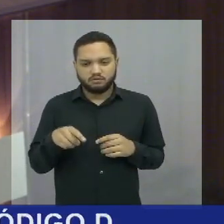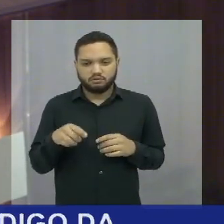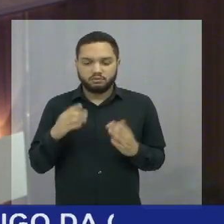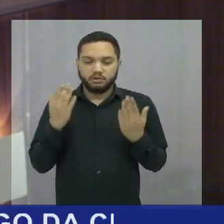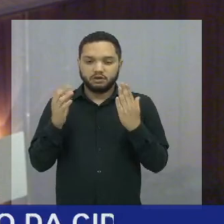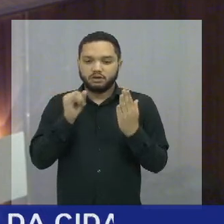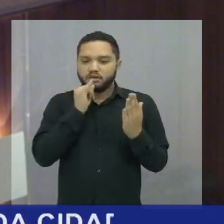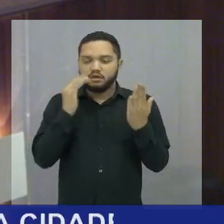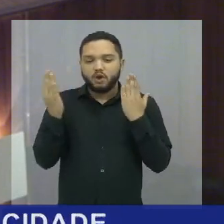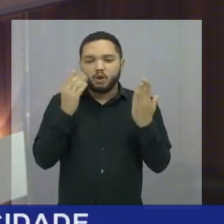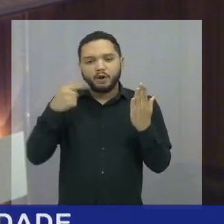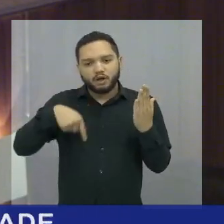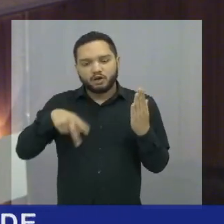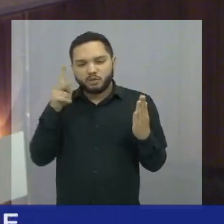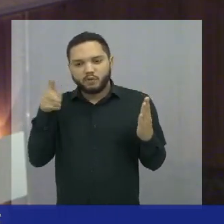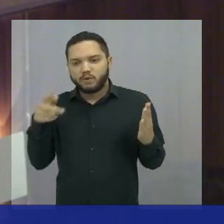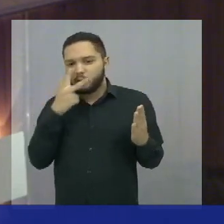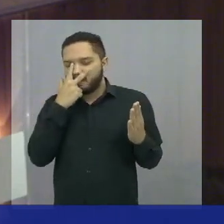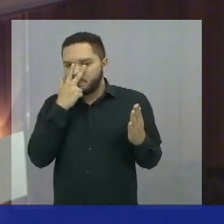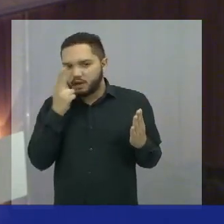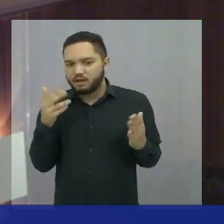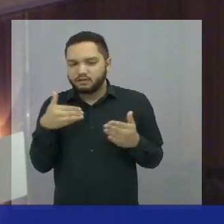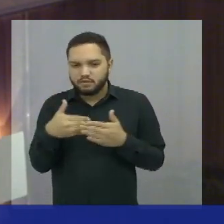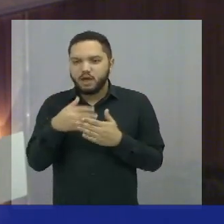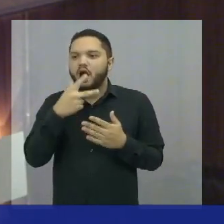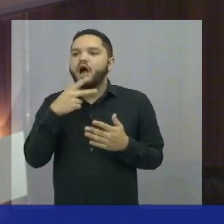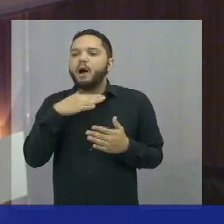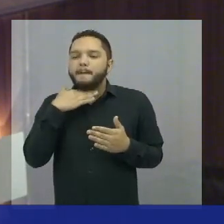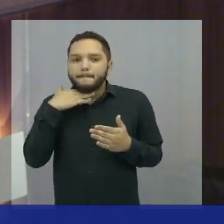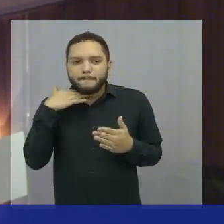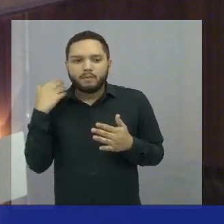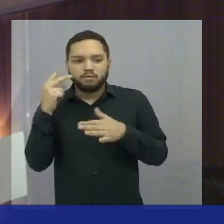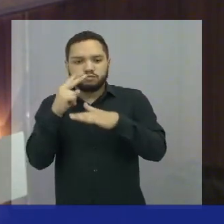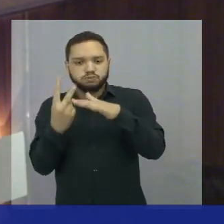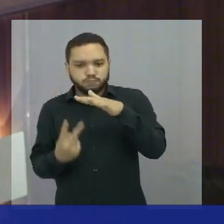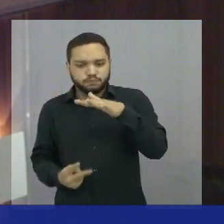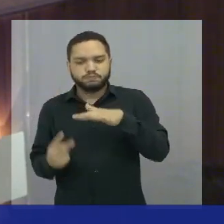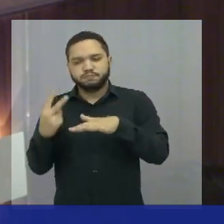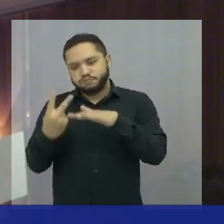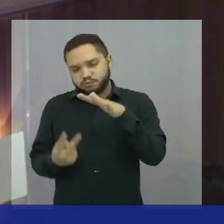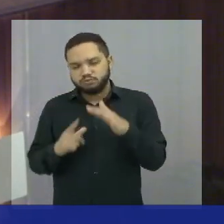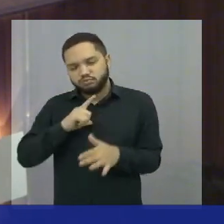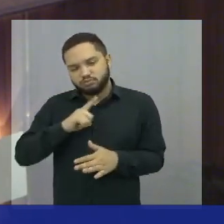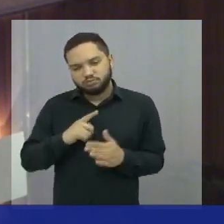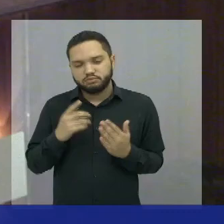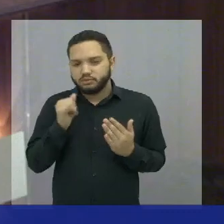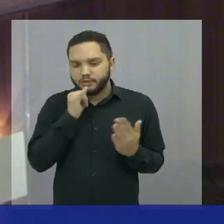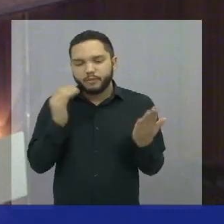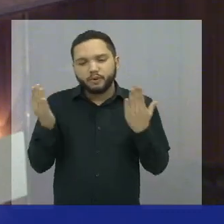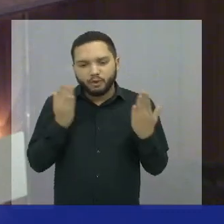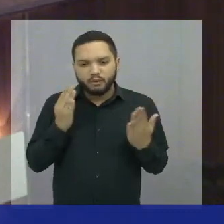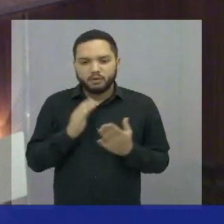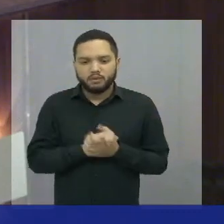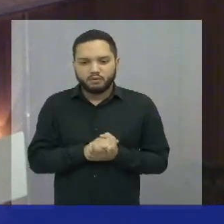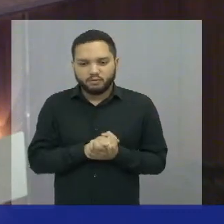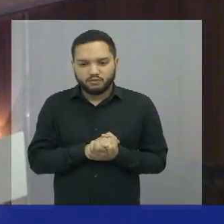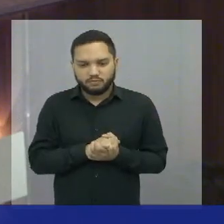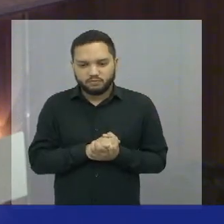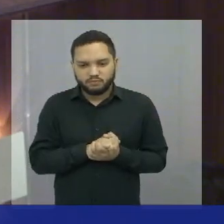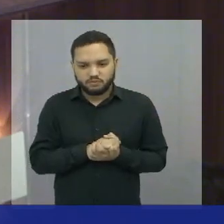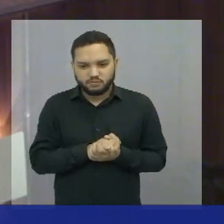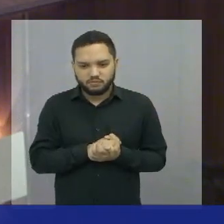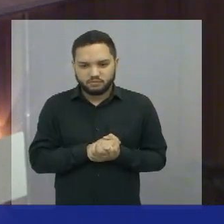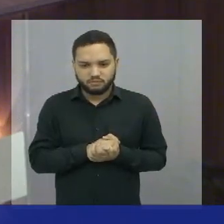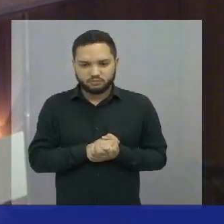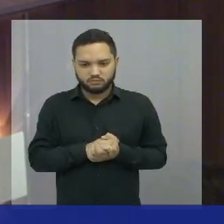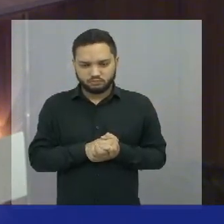educadores. Nós estamos morrendo afogados. Os maristas no mundo inteiro